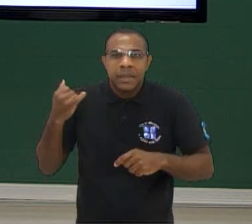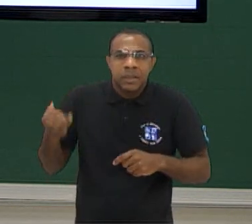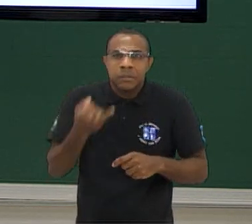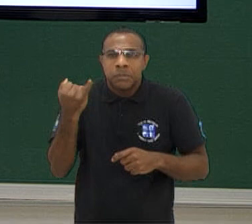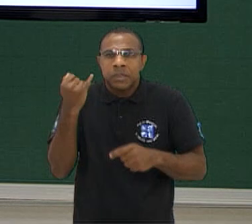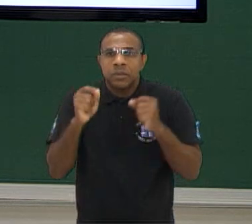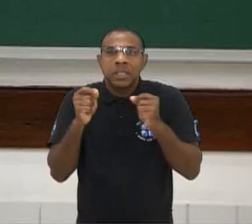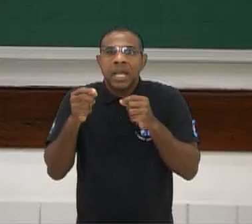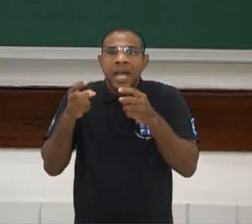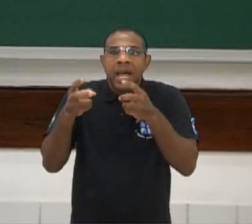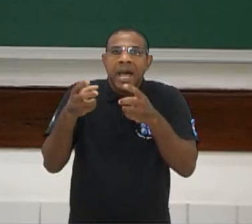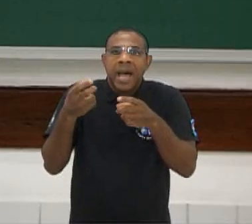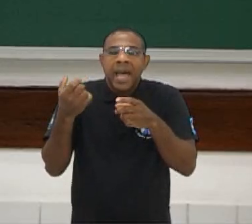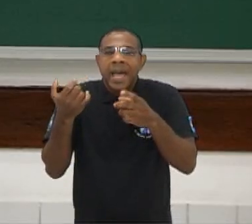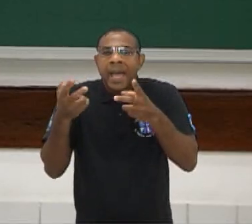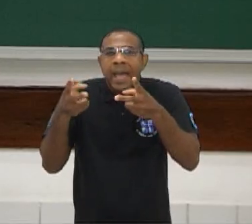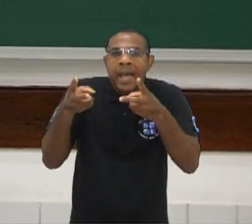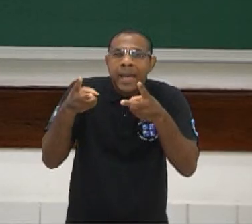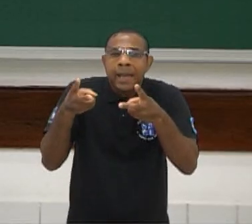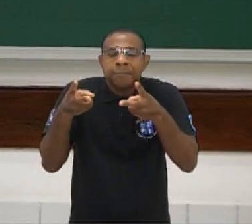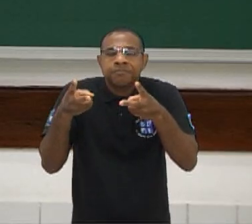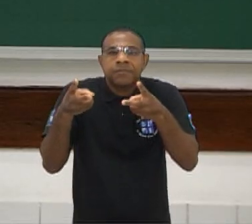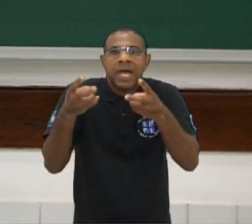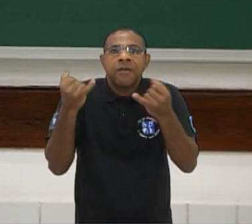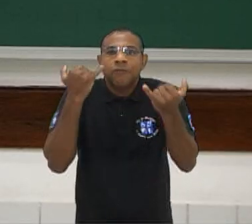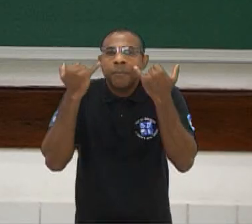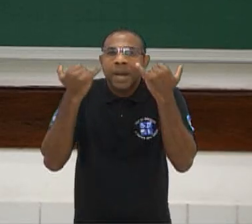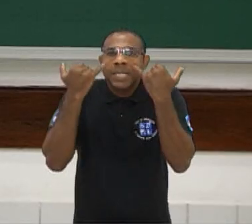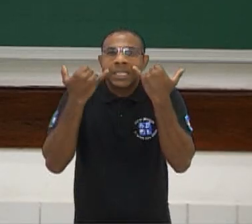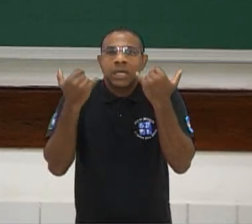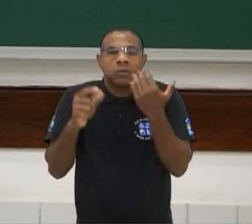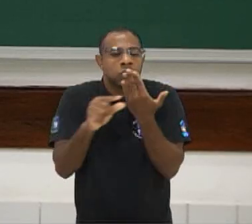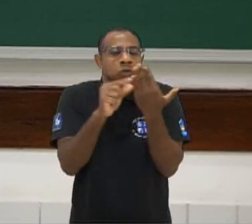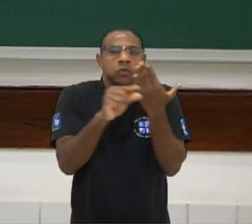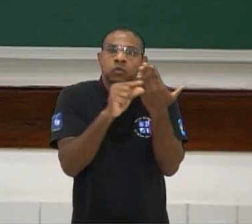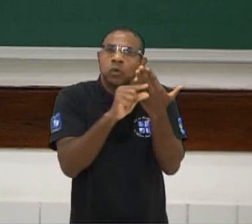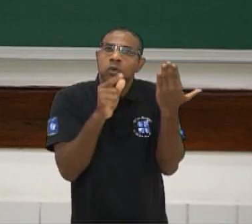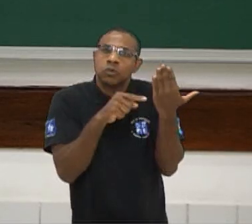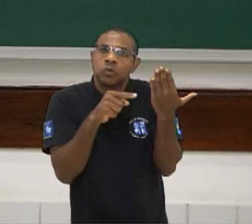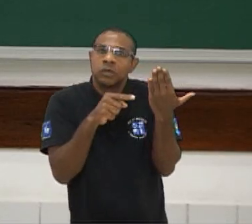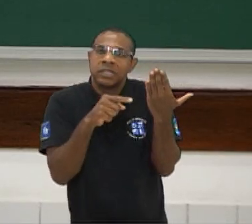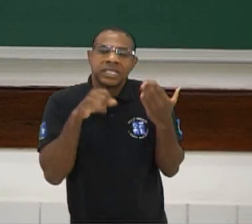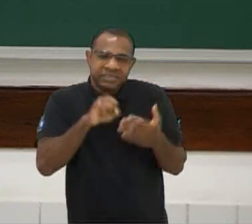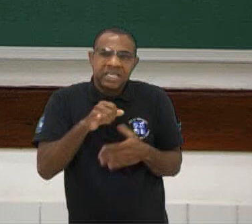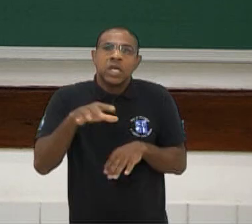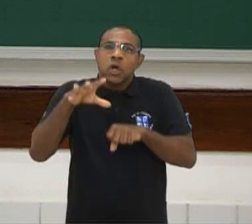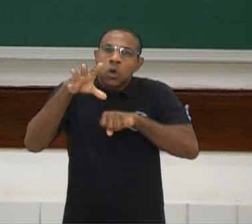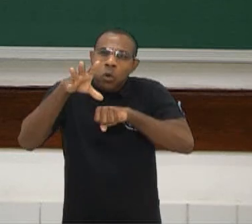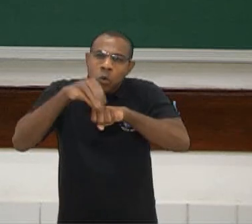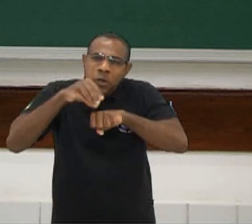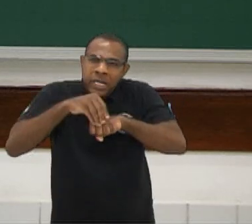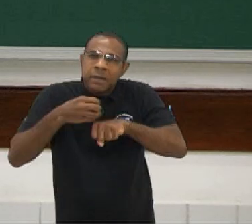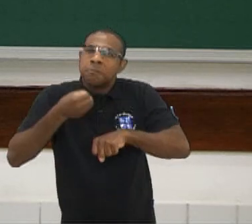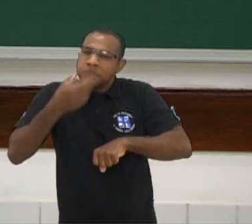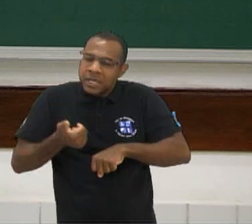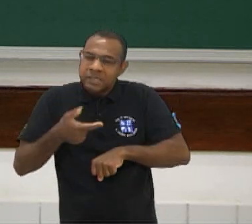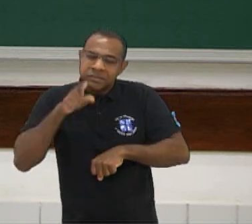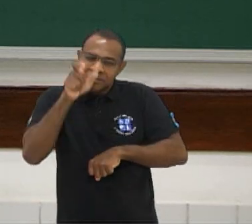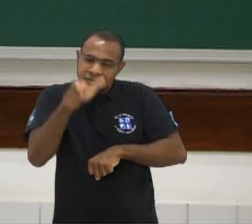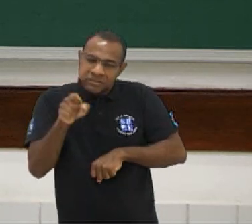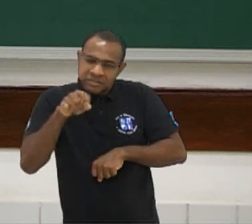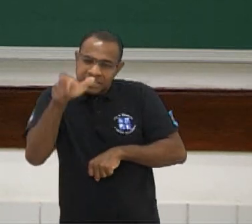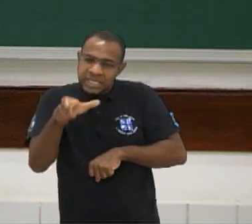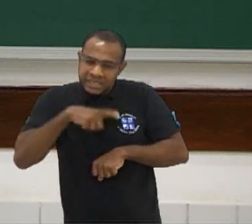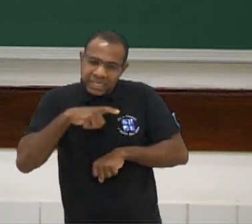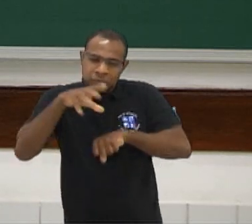tem propriedade naquilo que ele vai falar? Então, nós já sabemos ali que se ele vai falar de imprensa, trata-se de